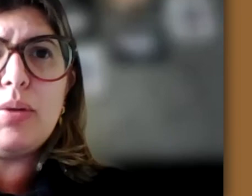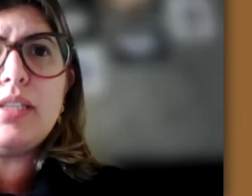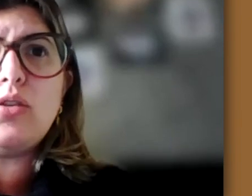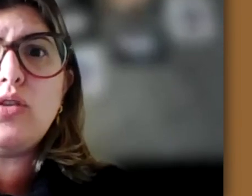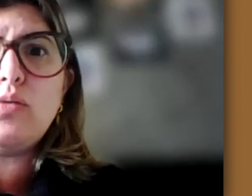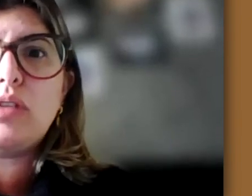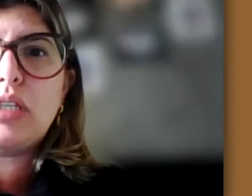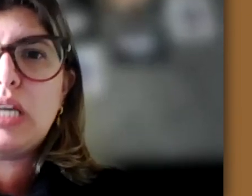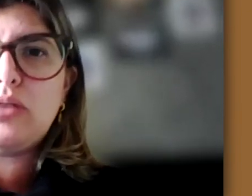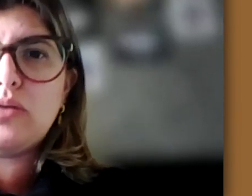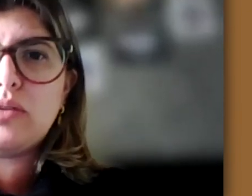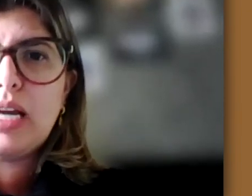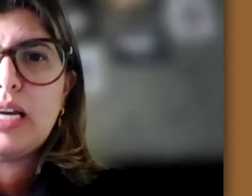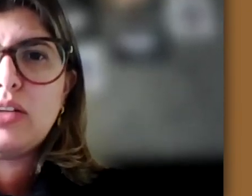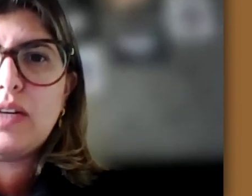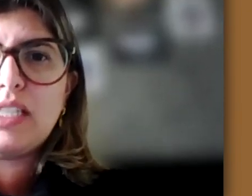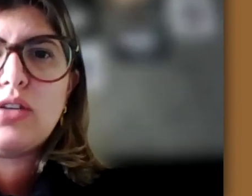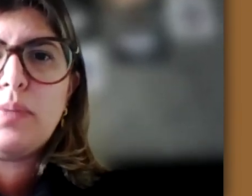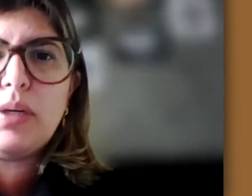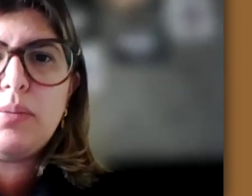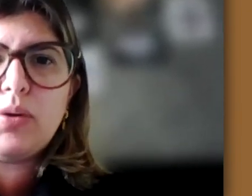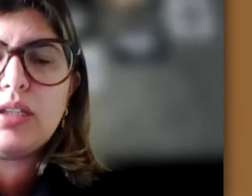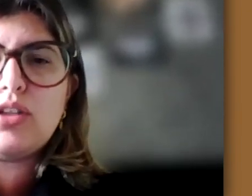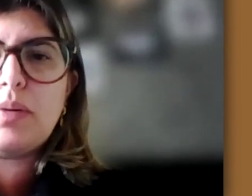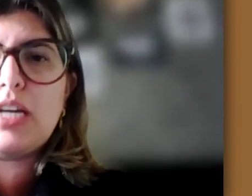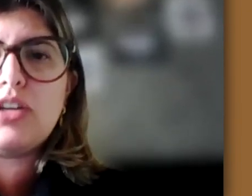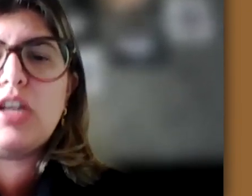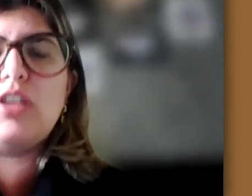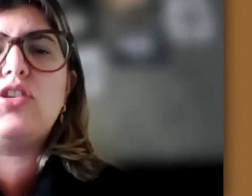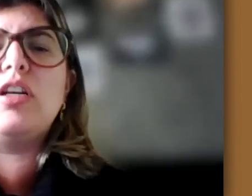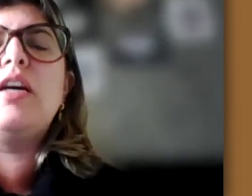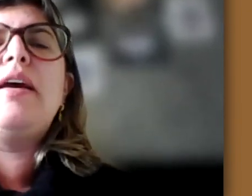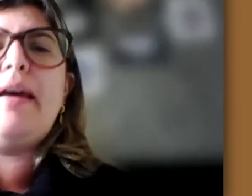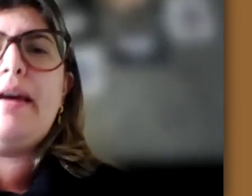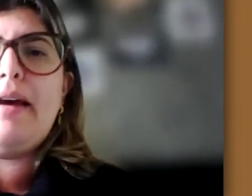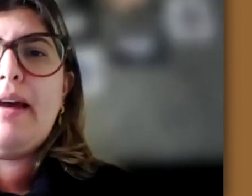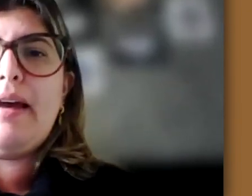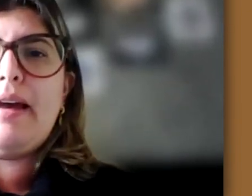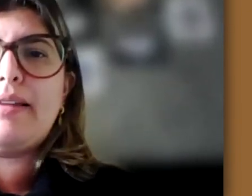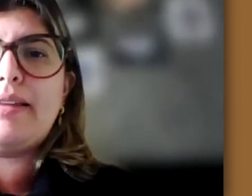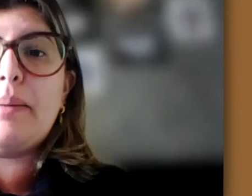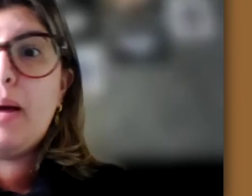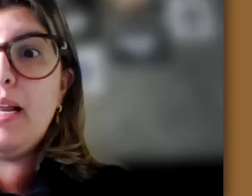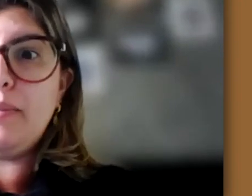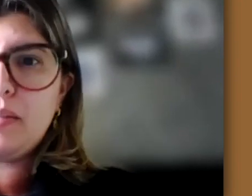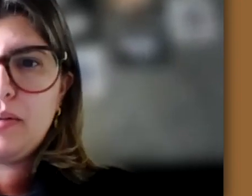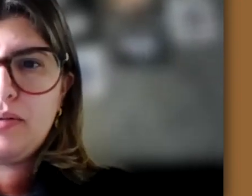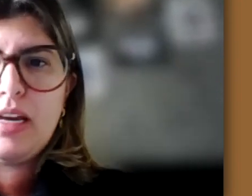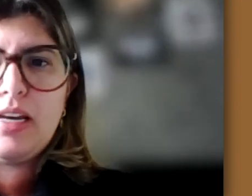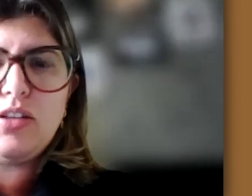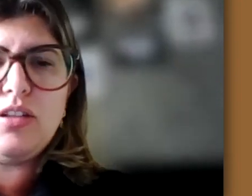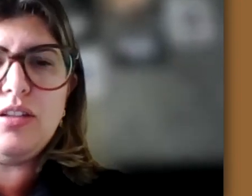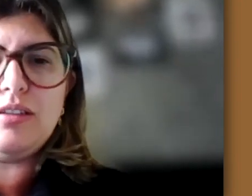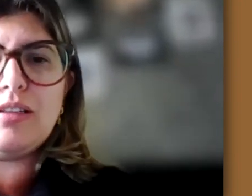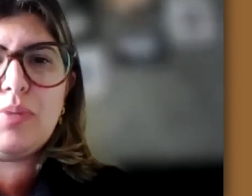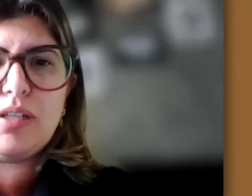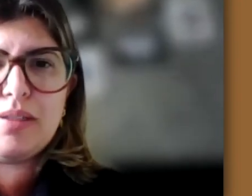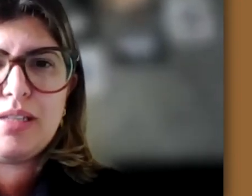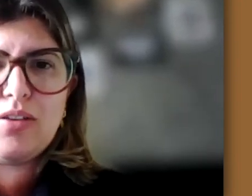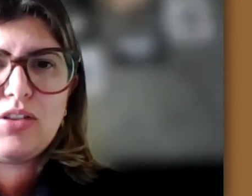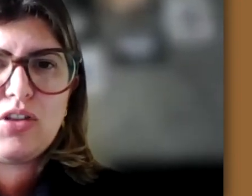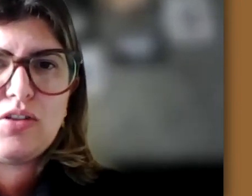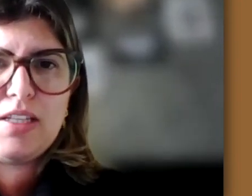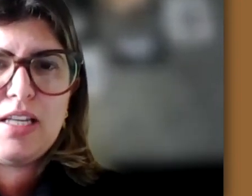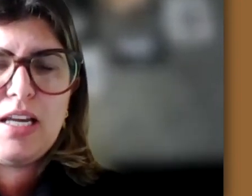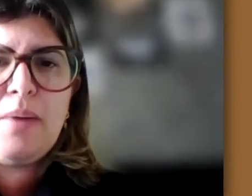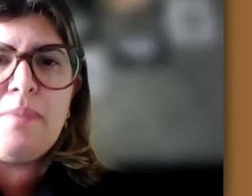a importância dos mosquitos, né? Isso vai ser super importante para que a gente trabalhe mais para frente nas próximas